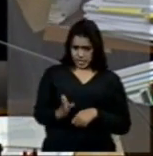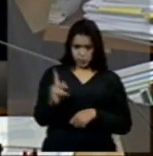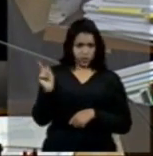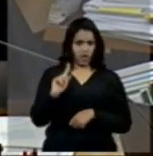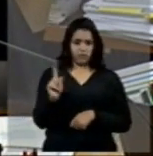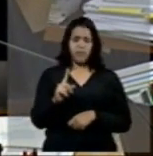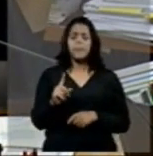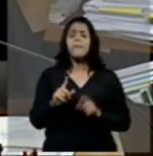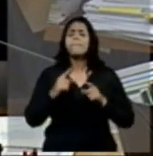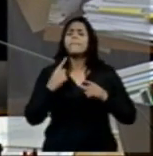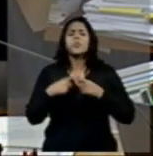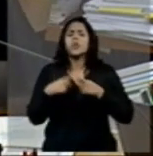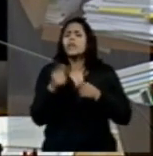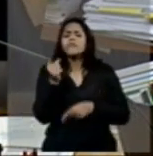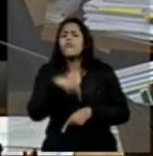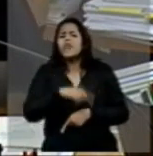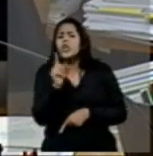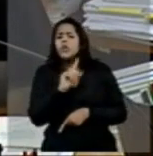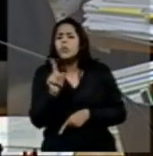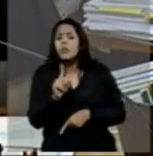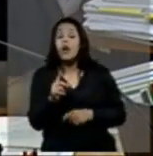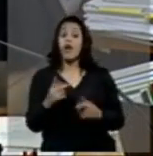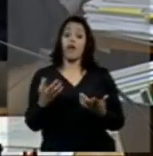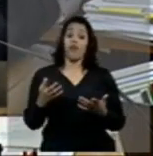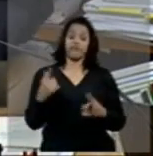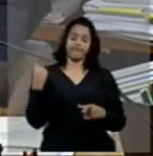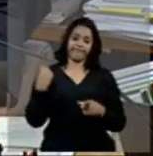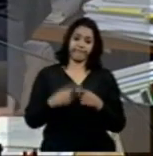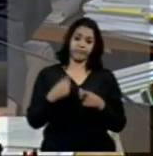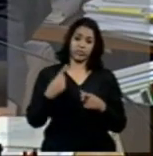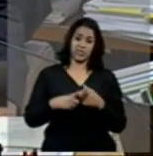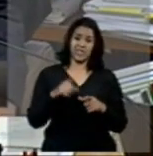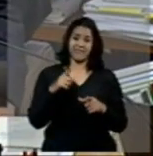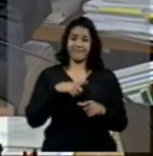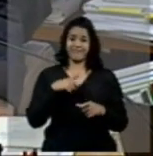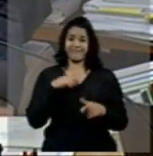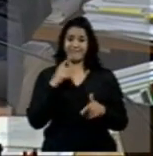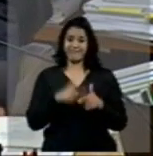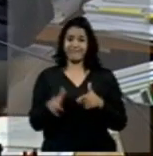era realmente a intricada